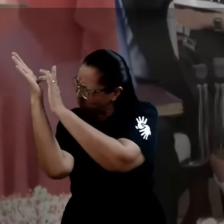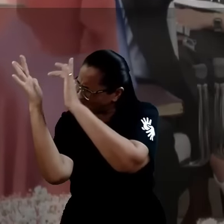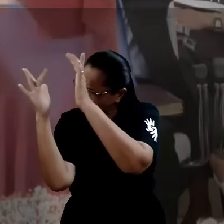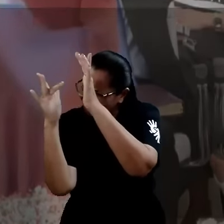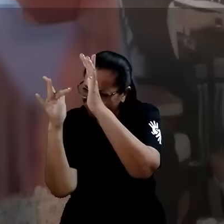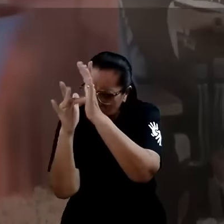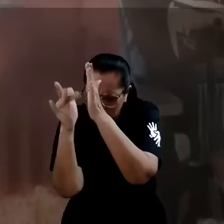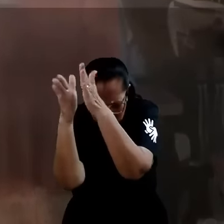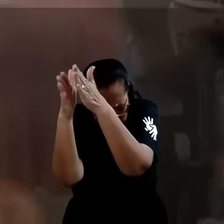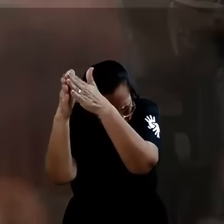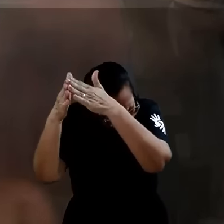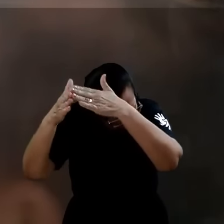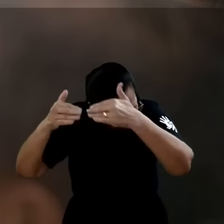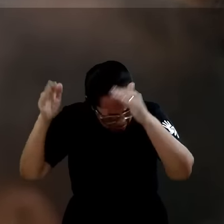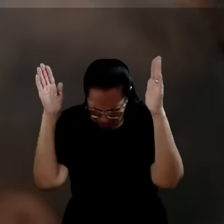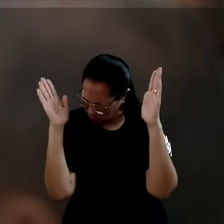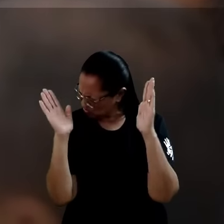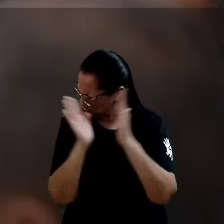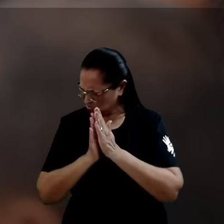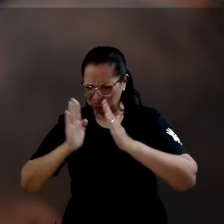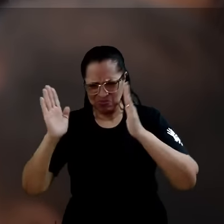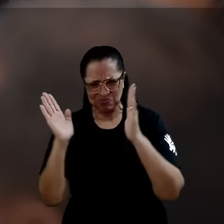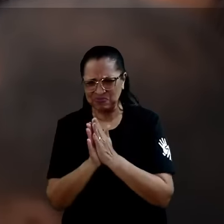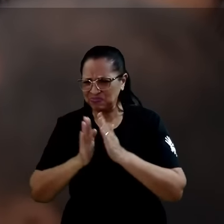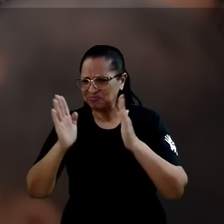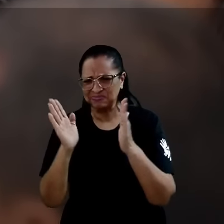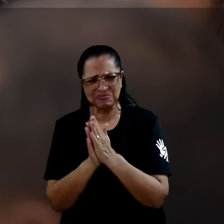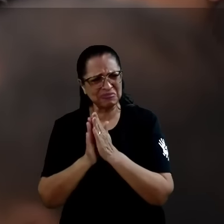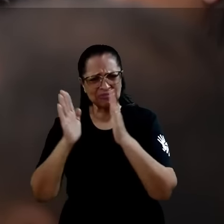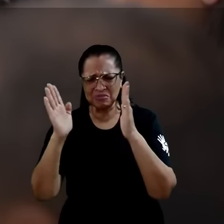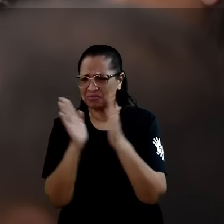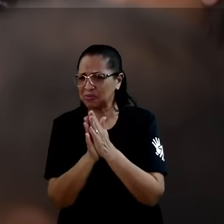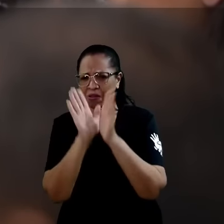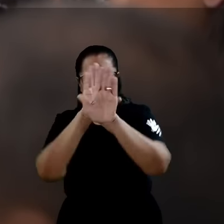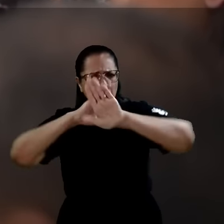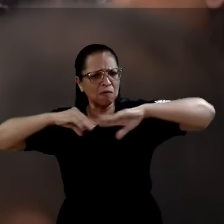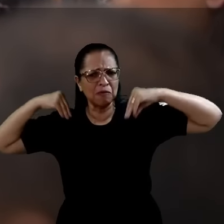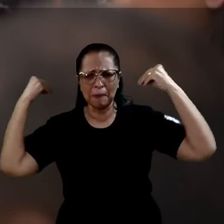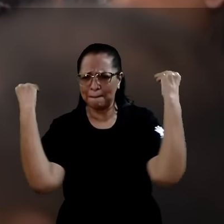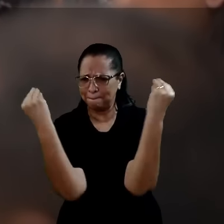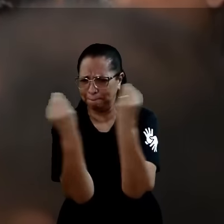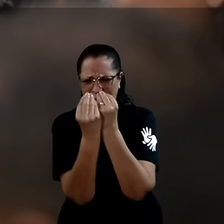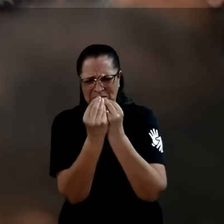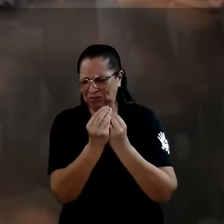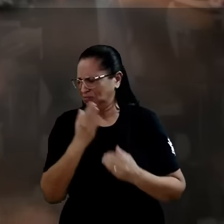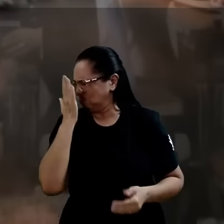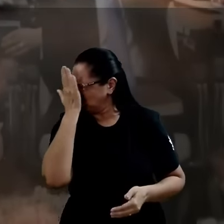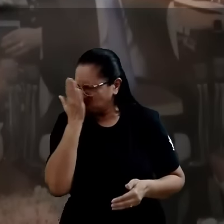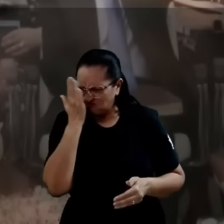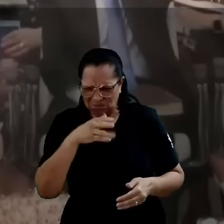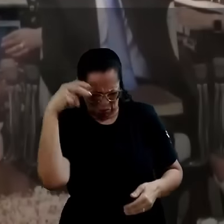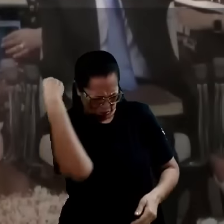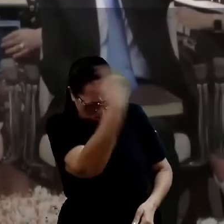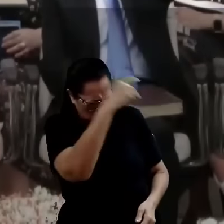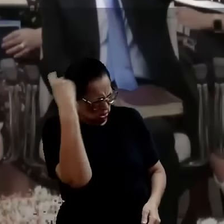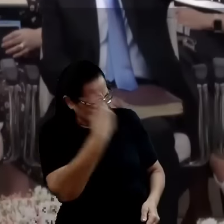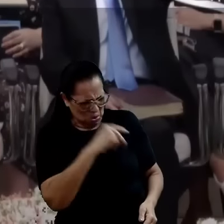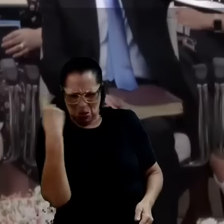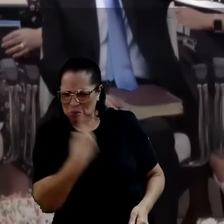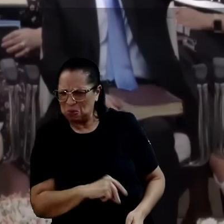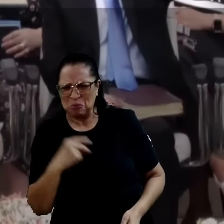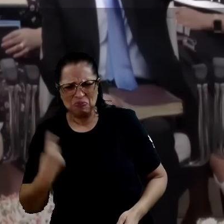declaro que este Legado de prostituição tá quebrado aqui este Legado de Feiticeiro tá quebrado aqui